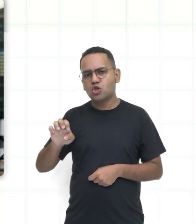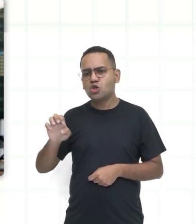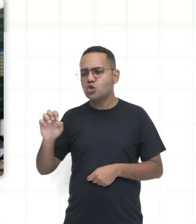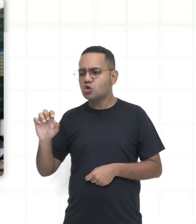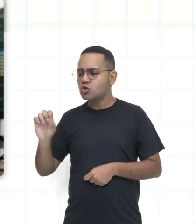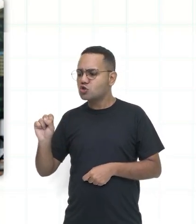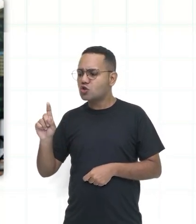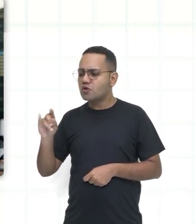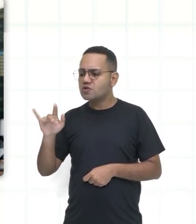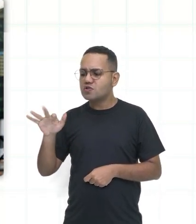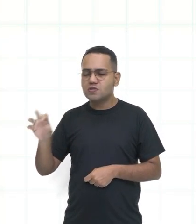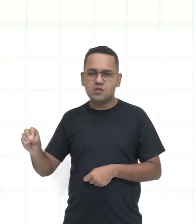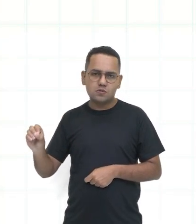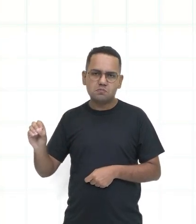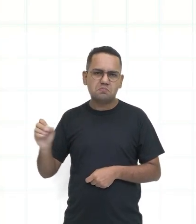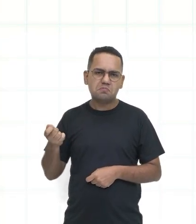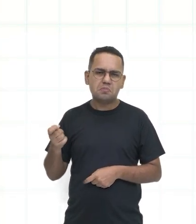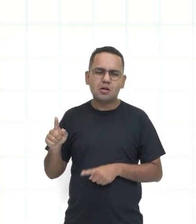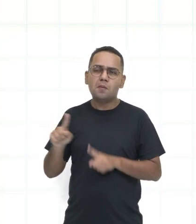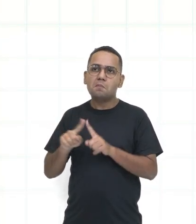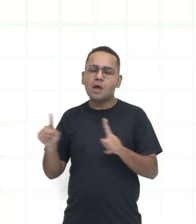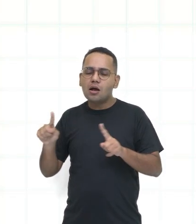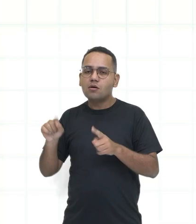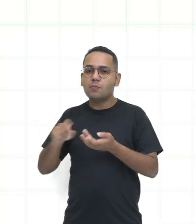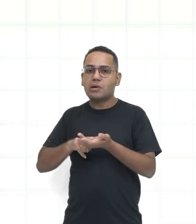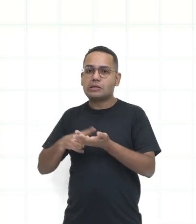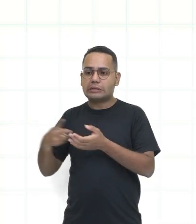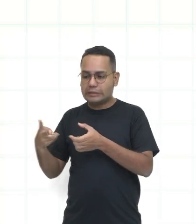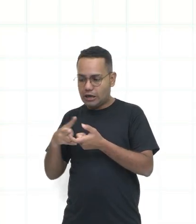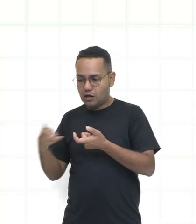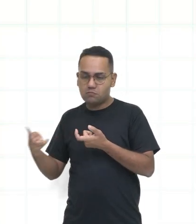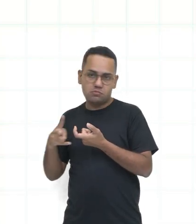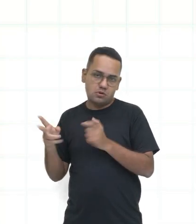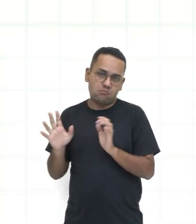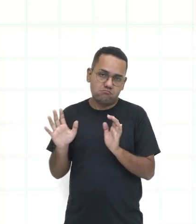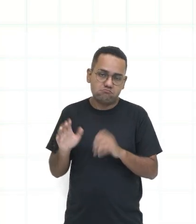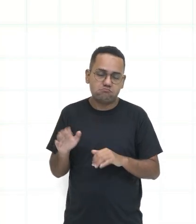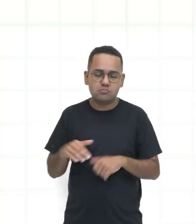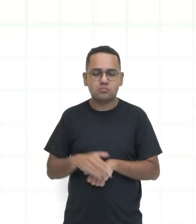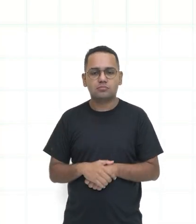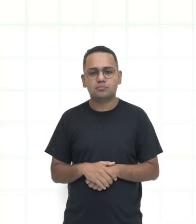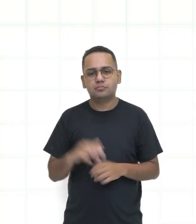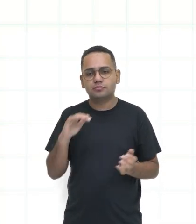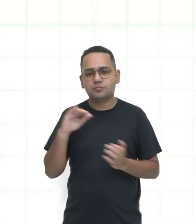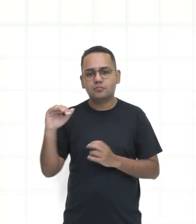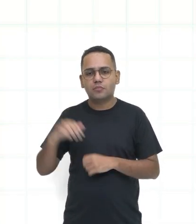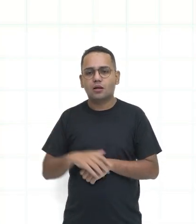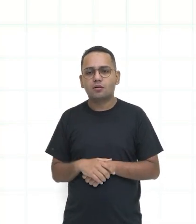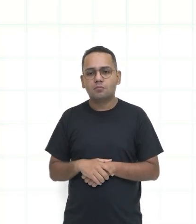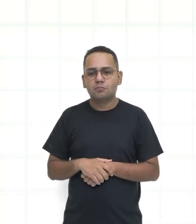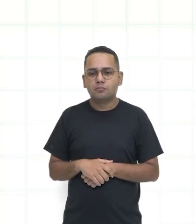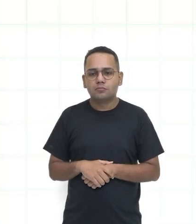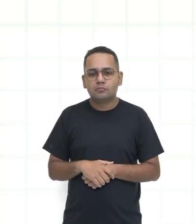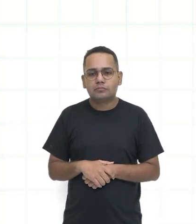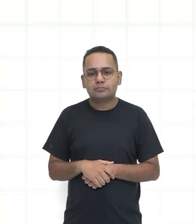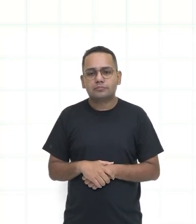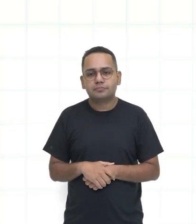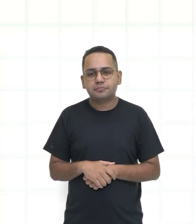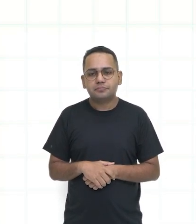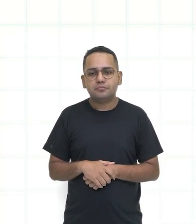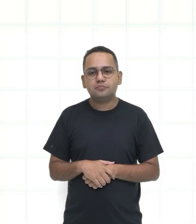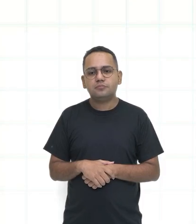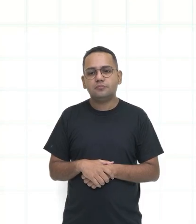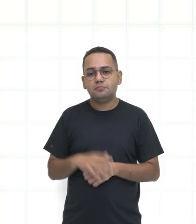pé da letra, tá certo? Olha só, então, nós vimos até agora, né, todos esses elementos, né,